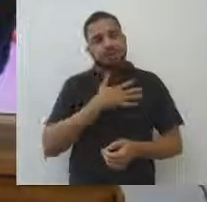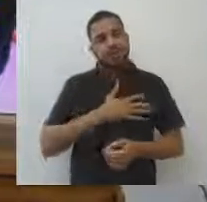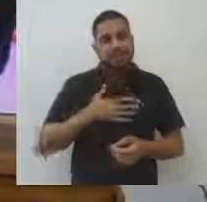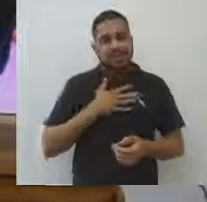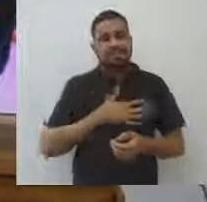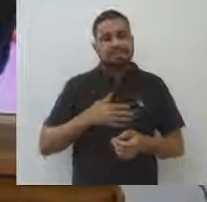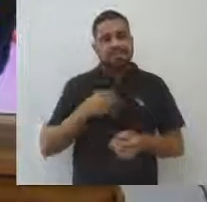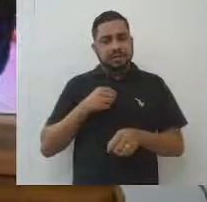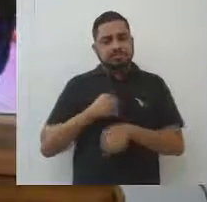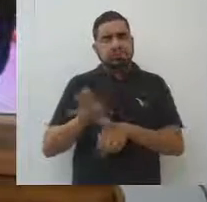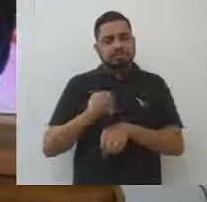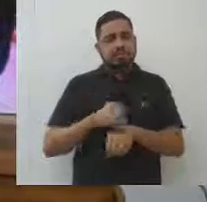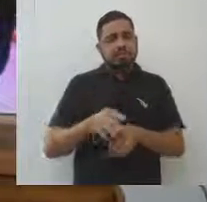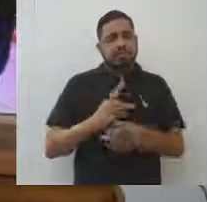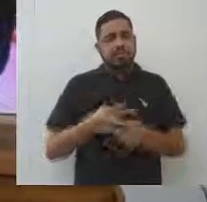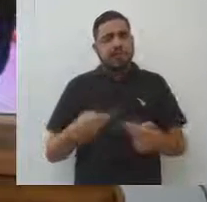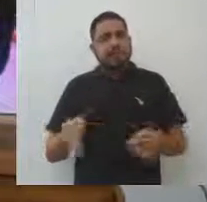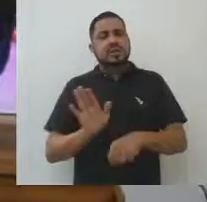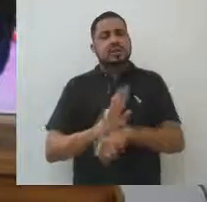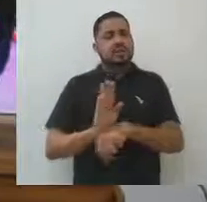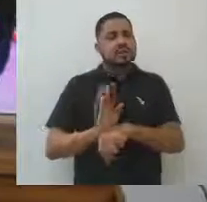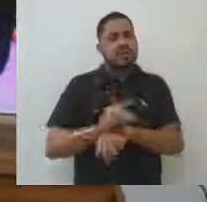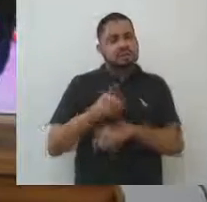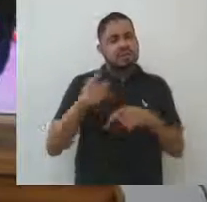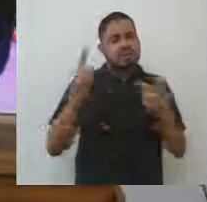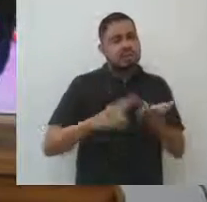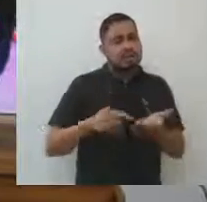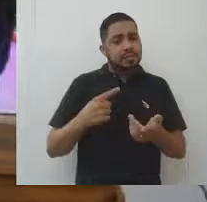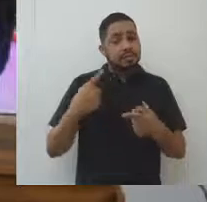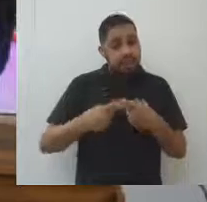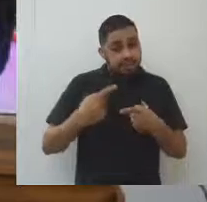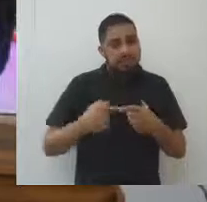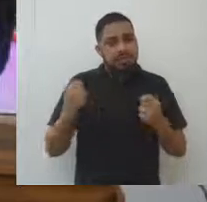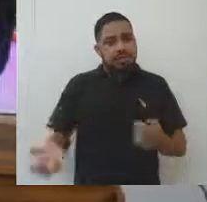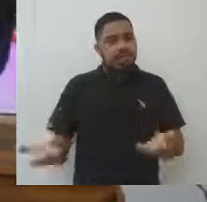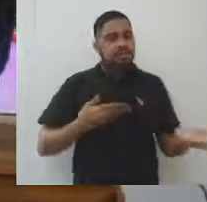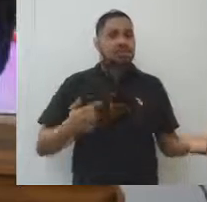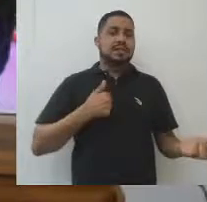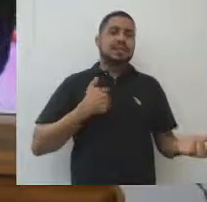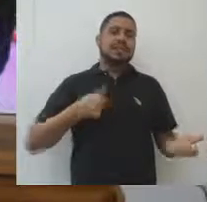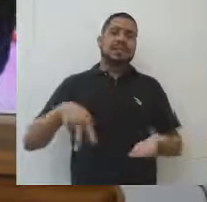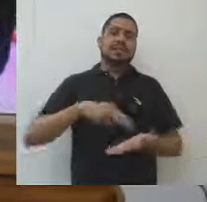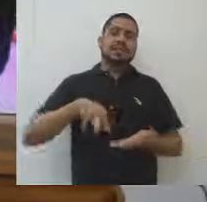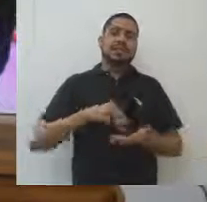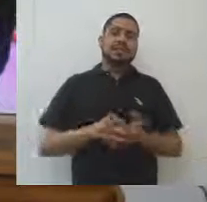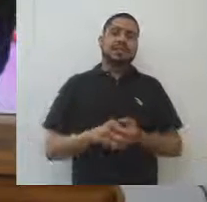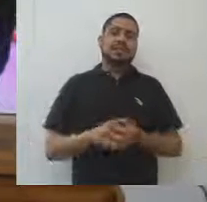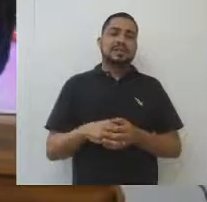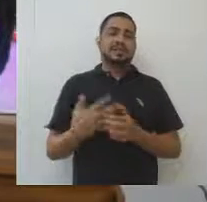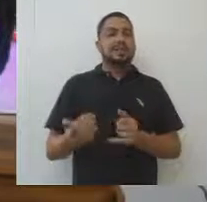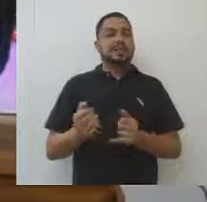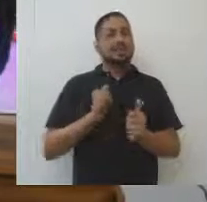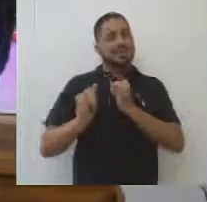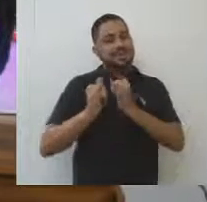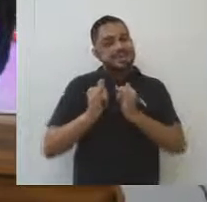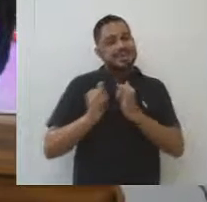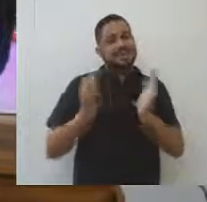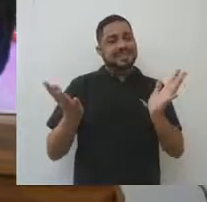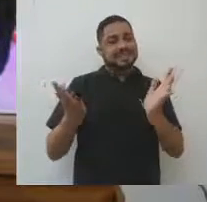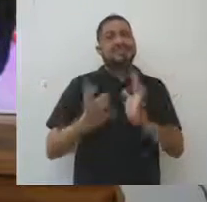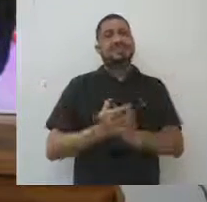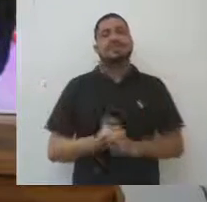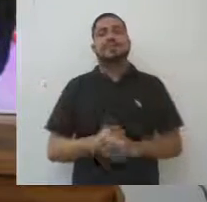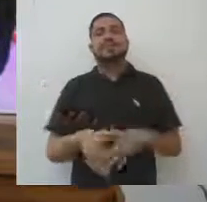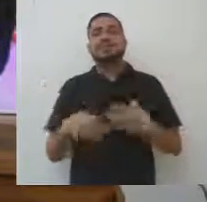Vou sugerir vários vídeos e você também pode me convidar para dançar online, tá certo?